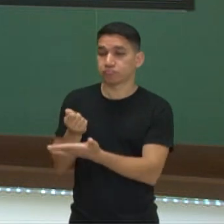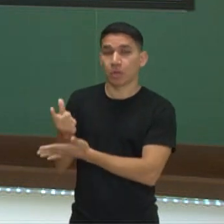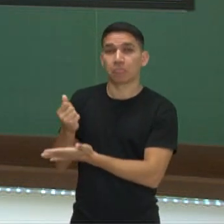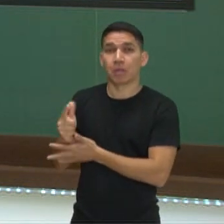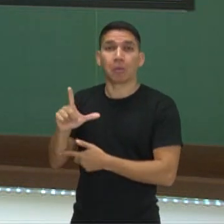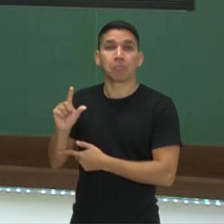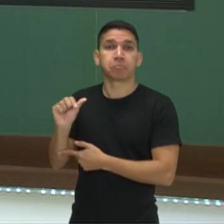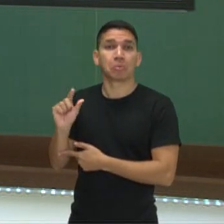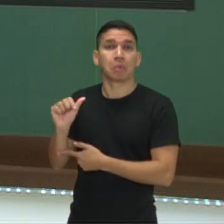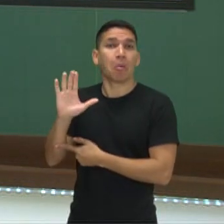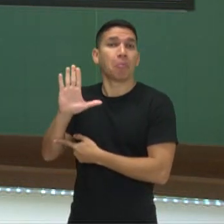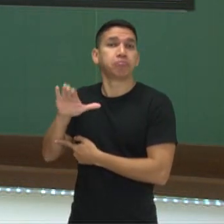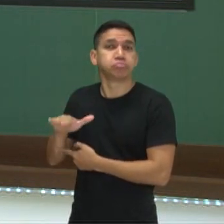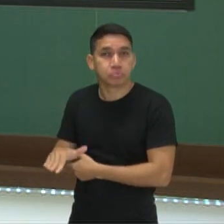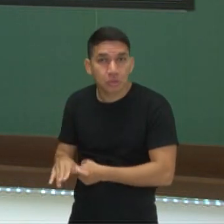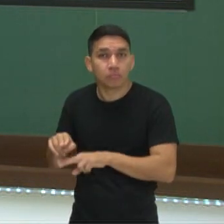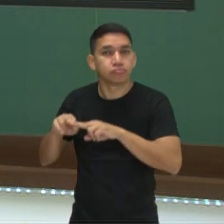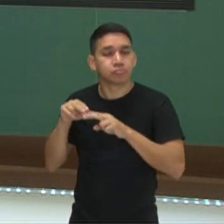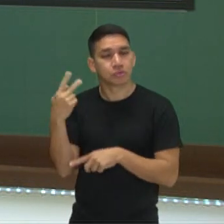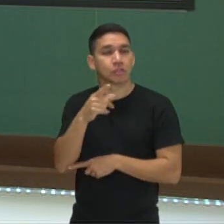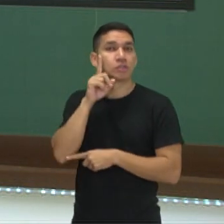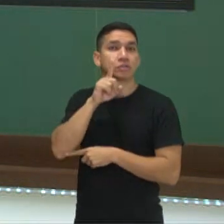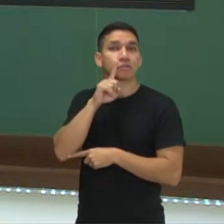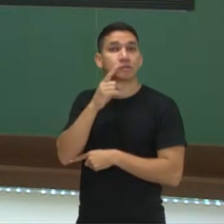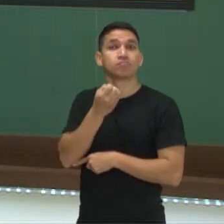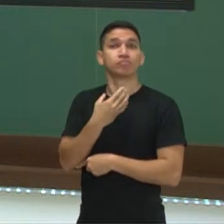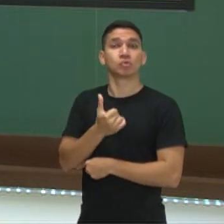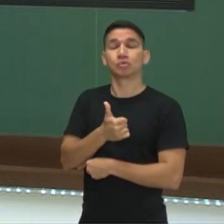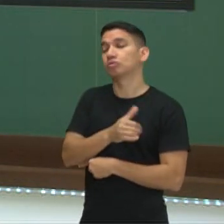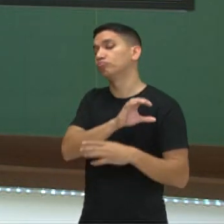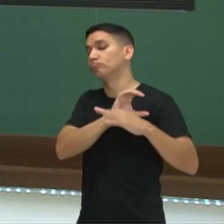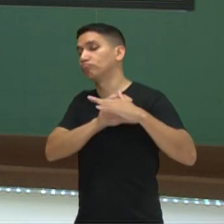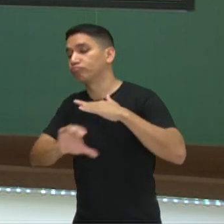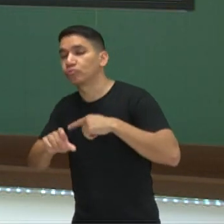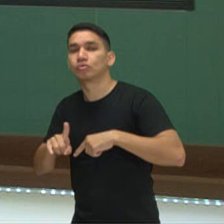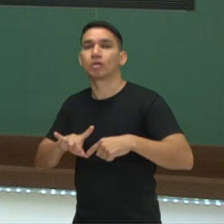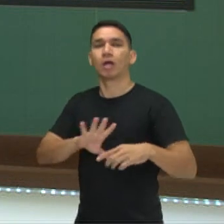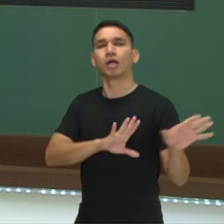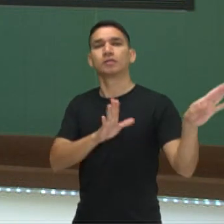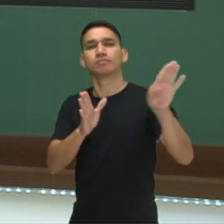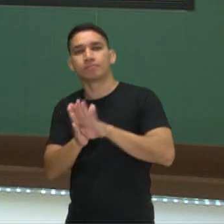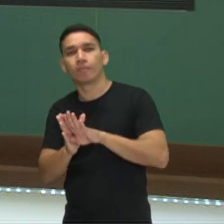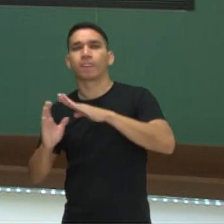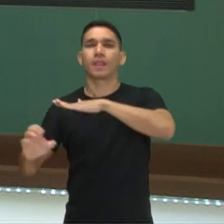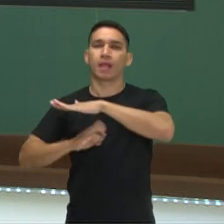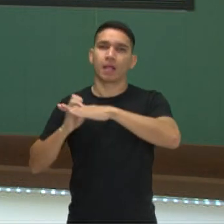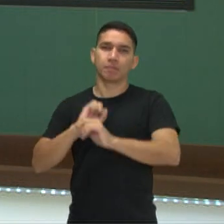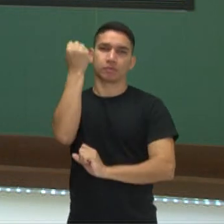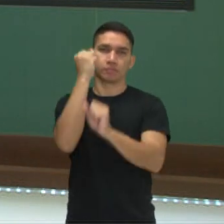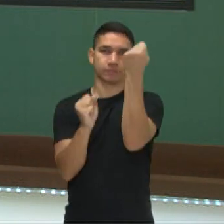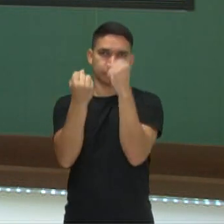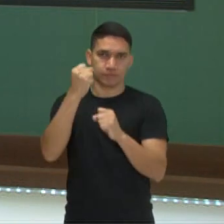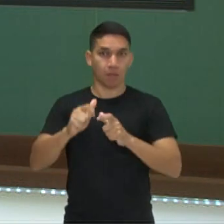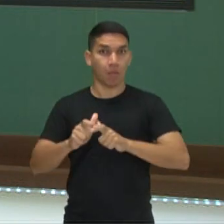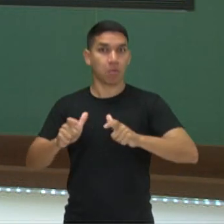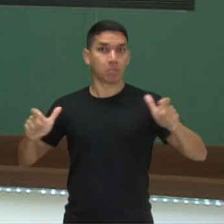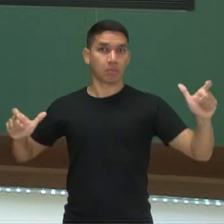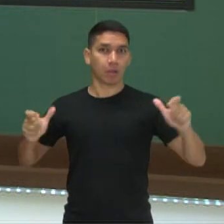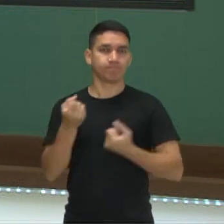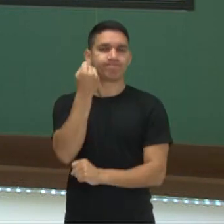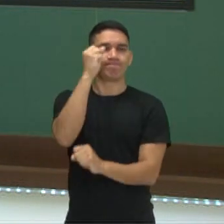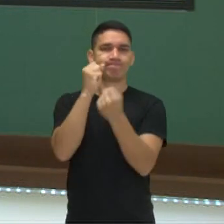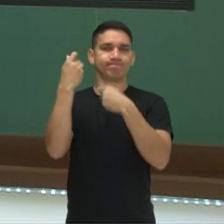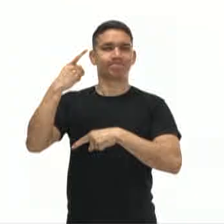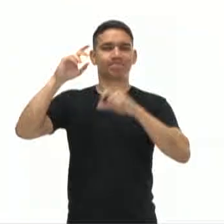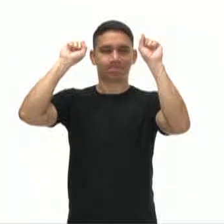uma grande vantagem, e por isso as indústrias maquiladoras estão no país, e isso fez crescer a industrialização